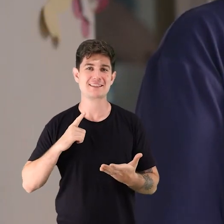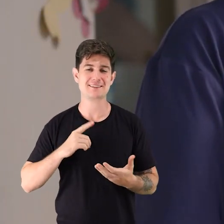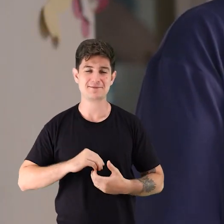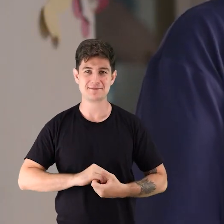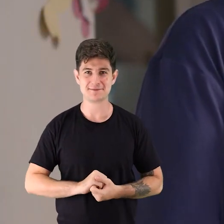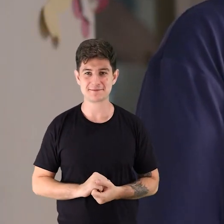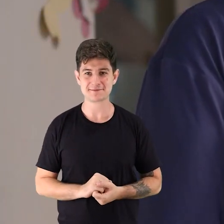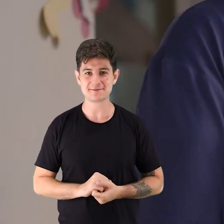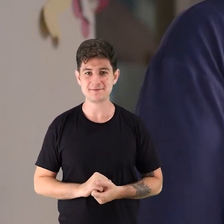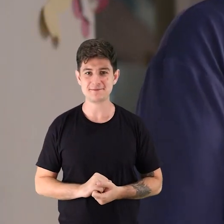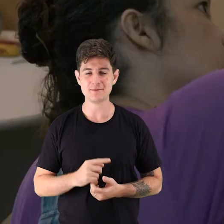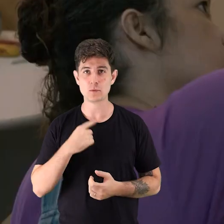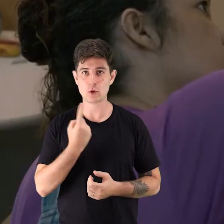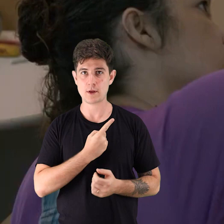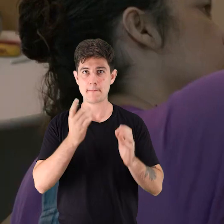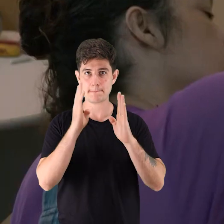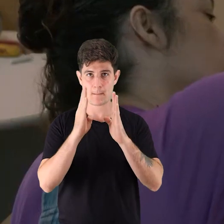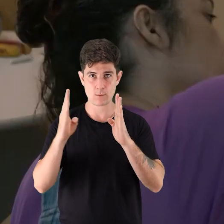país.